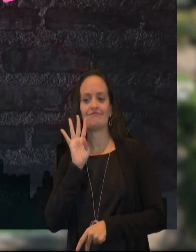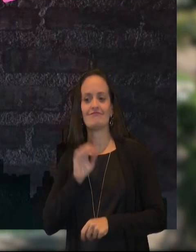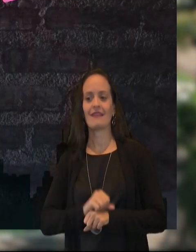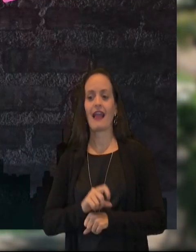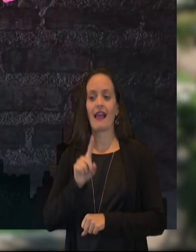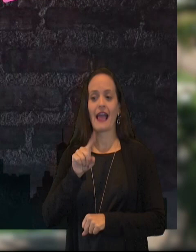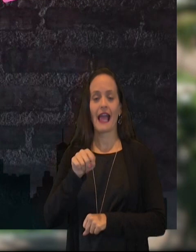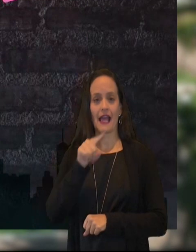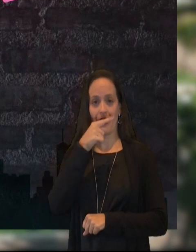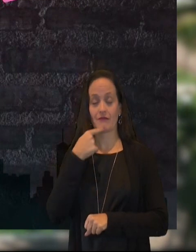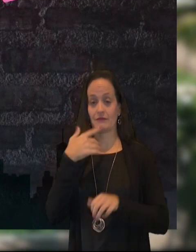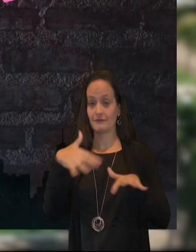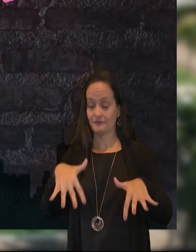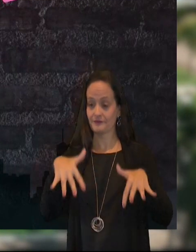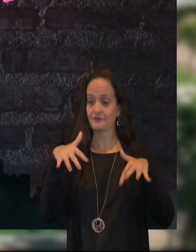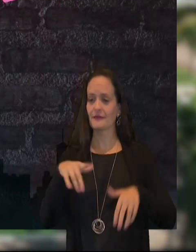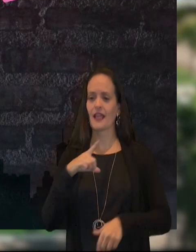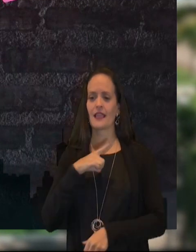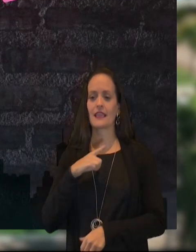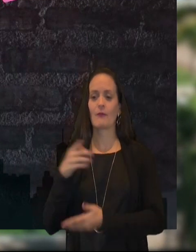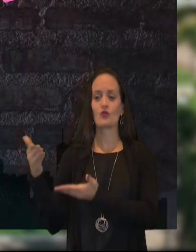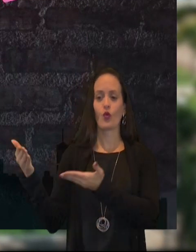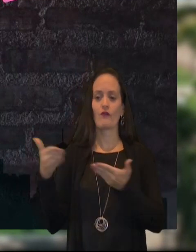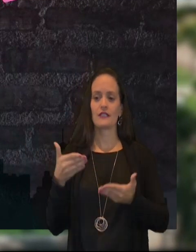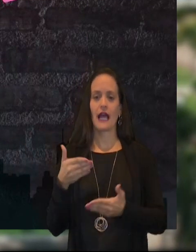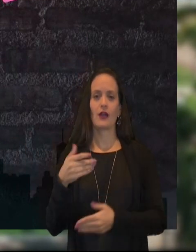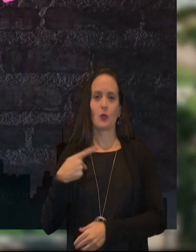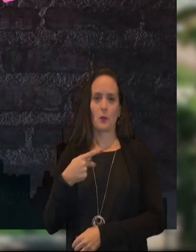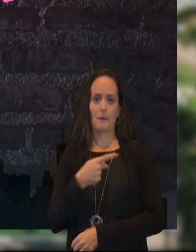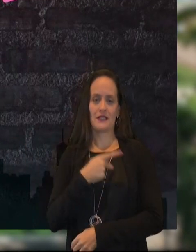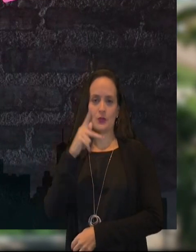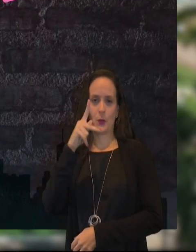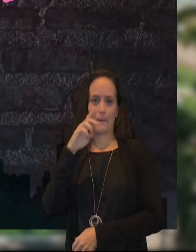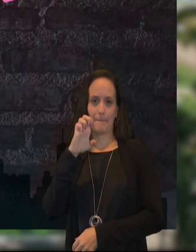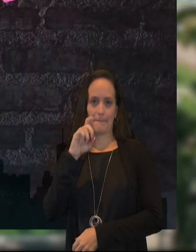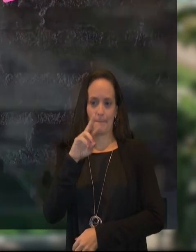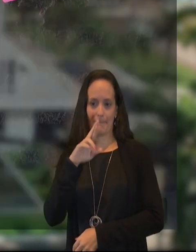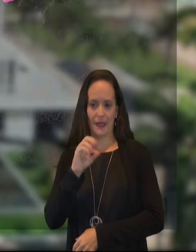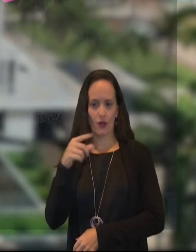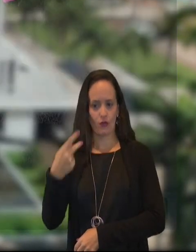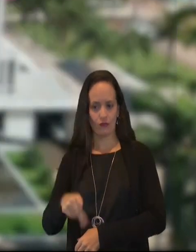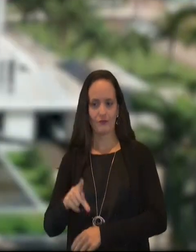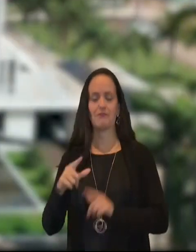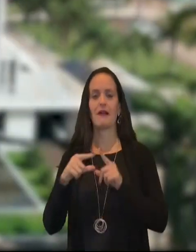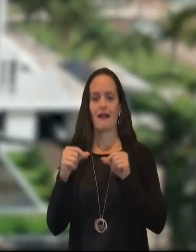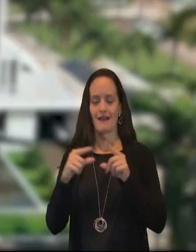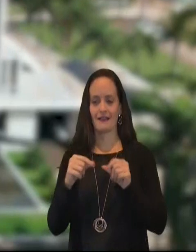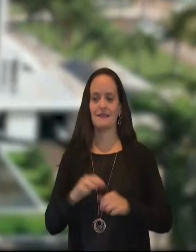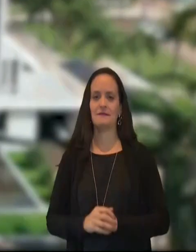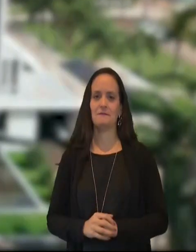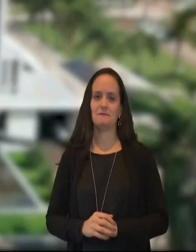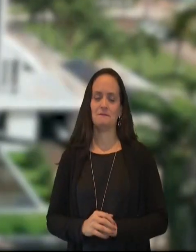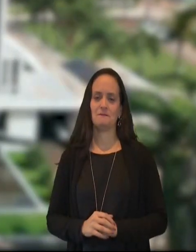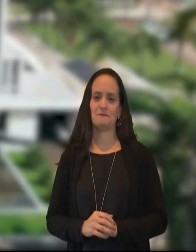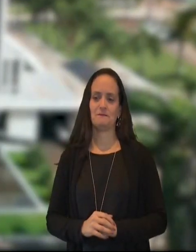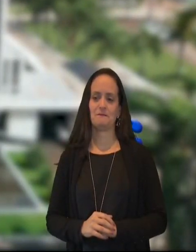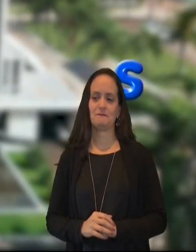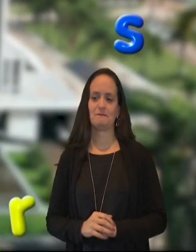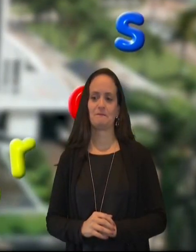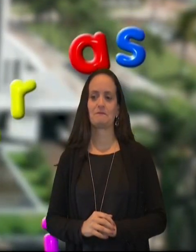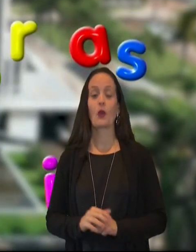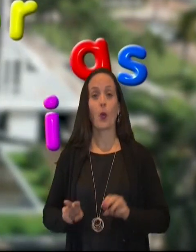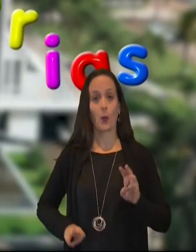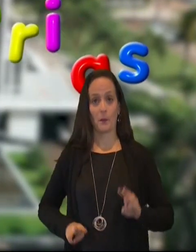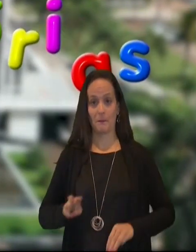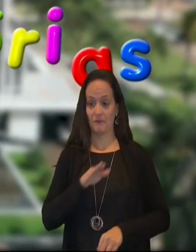Vasconcelos. Nesse ano teremos como preletor o pastor Pedro Felizola, do DF. Participe! O Ministério